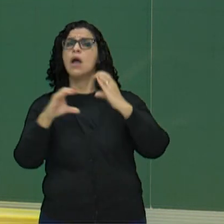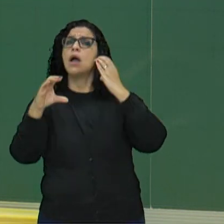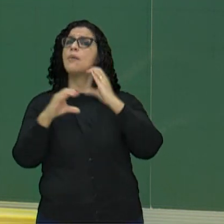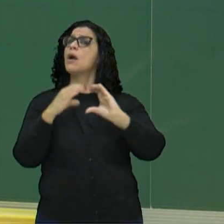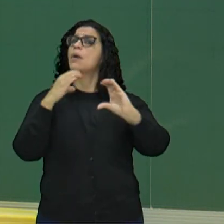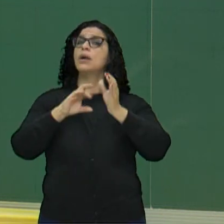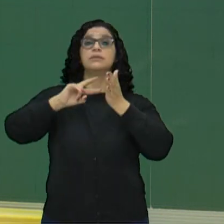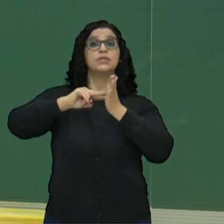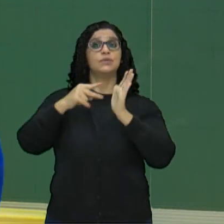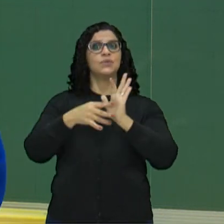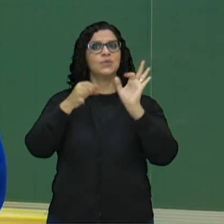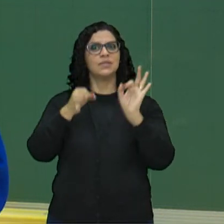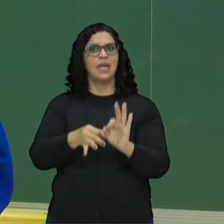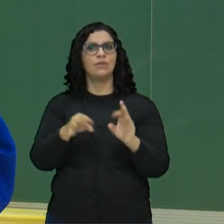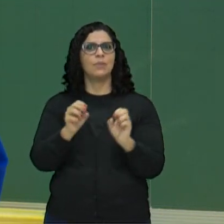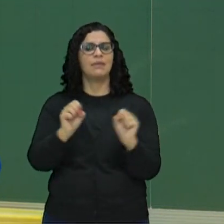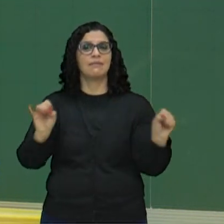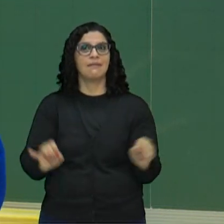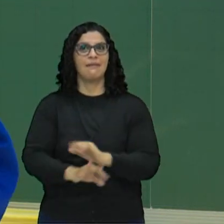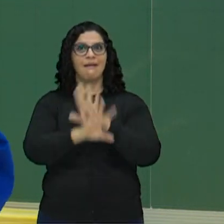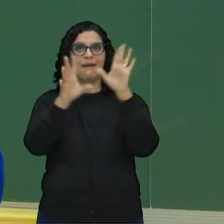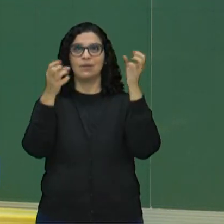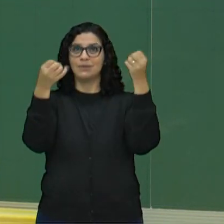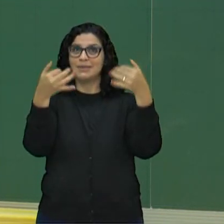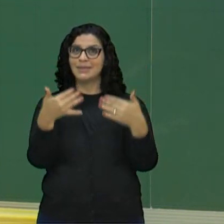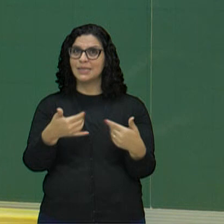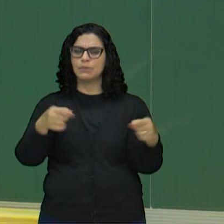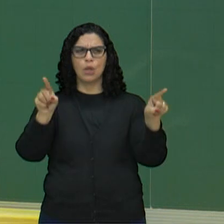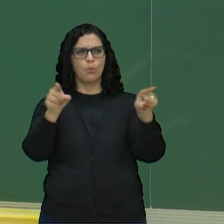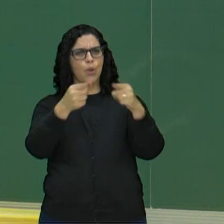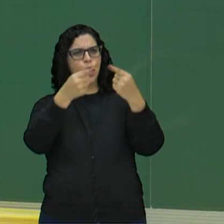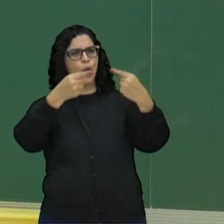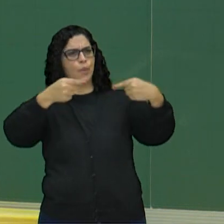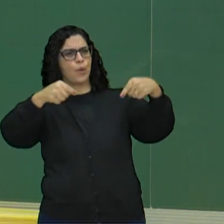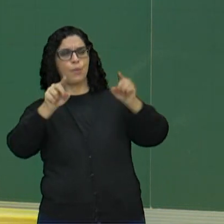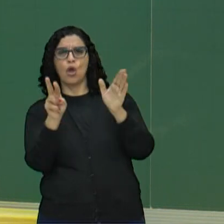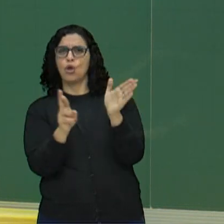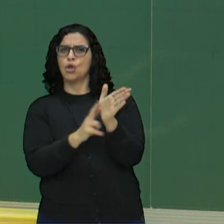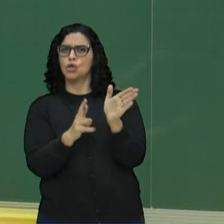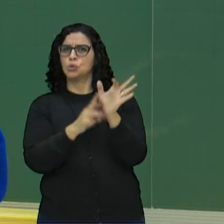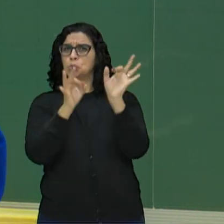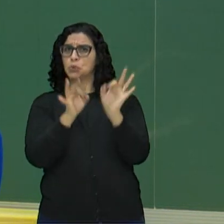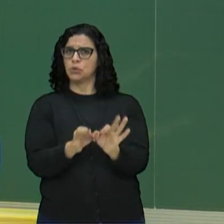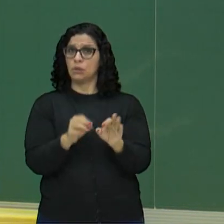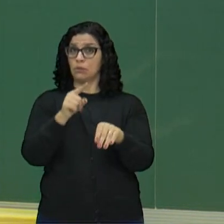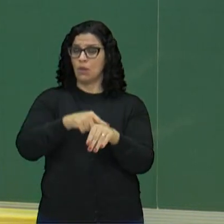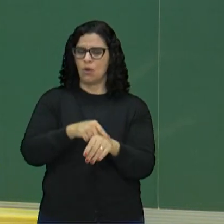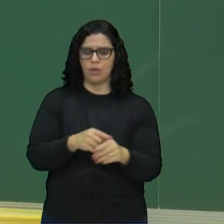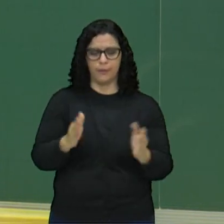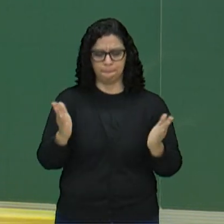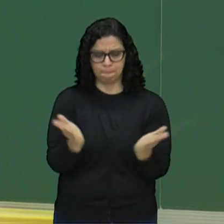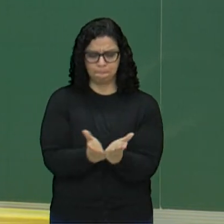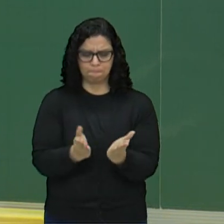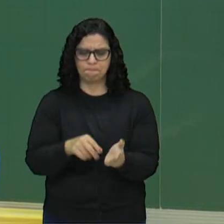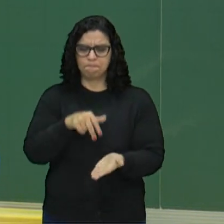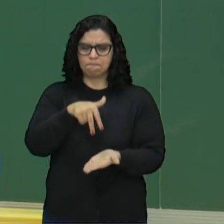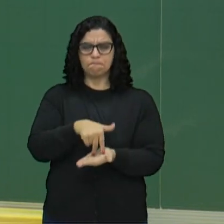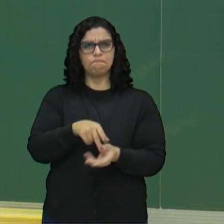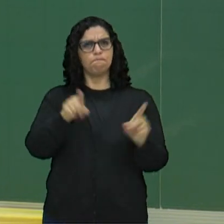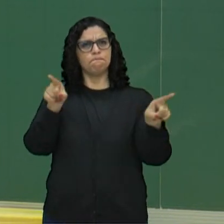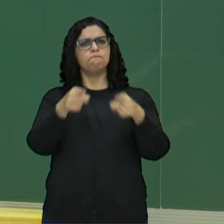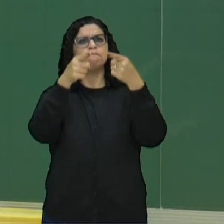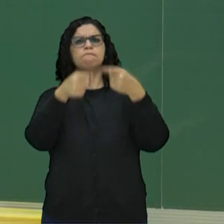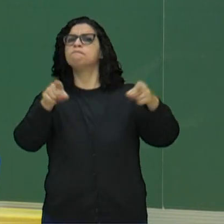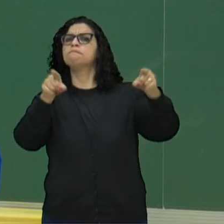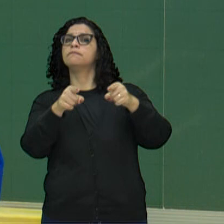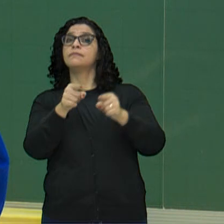o significado e para que haja a harmonia dessa regência ou desse coral, nós estamos